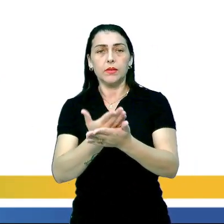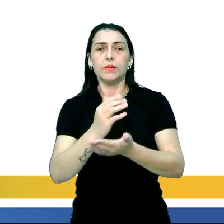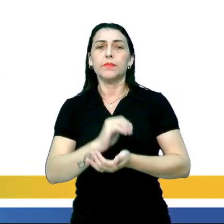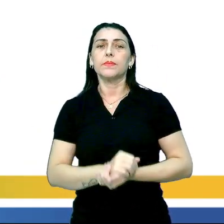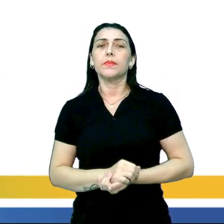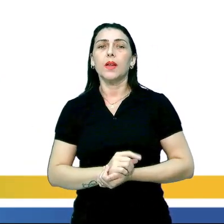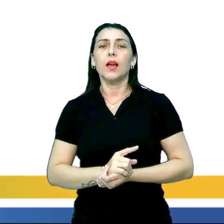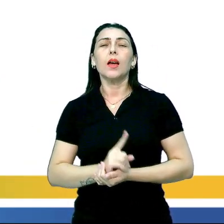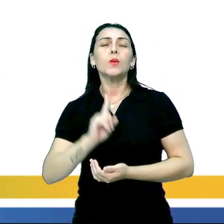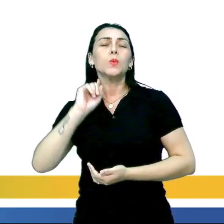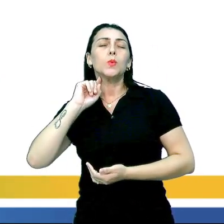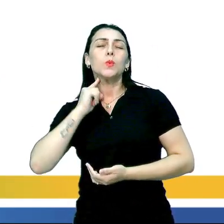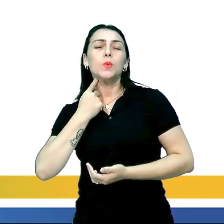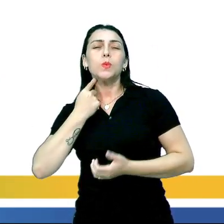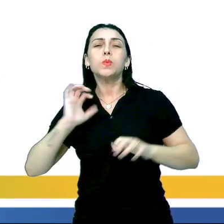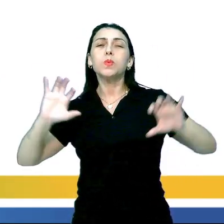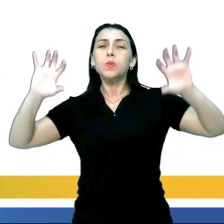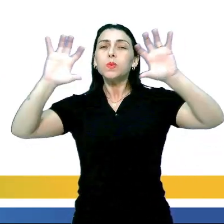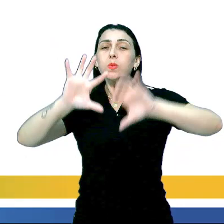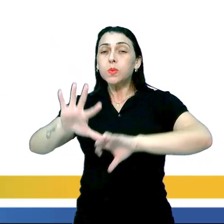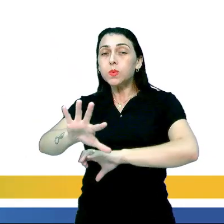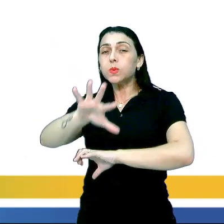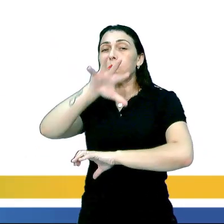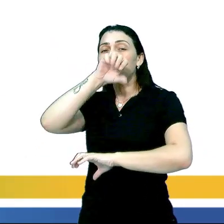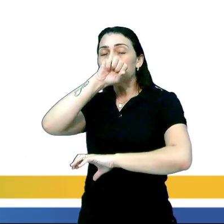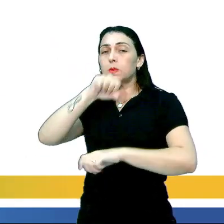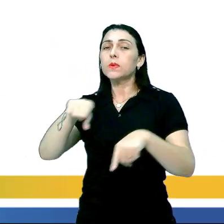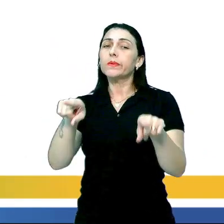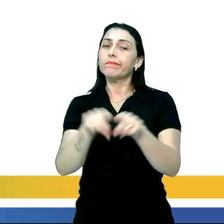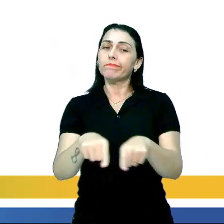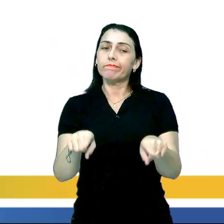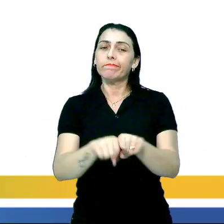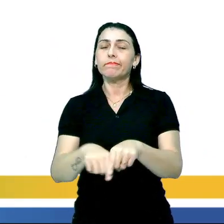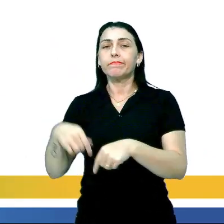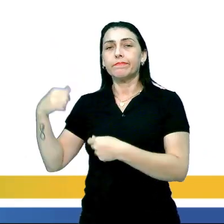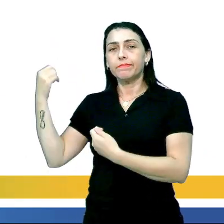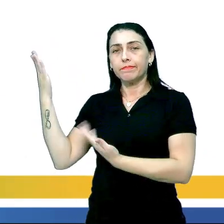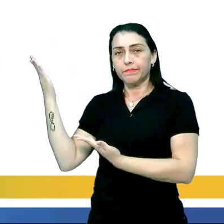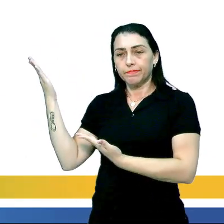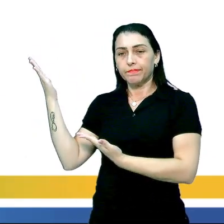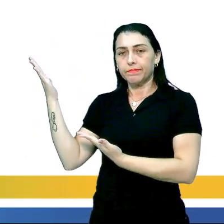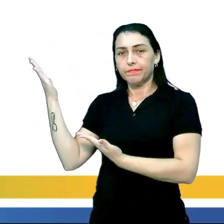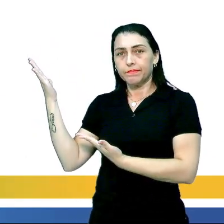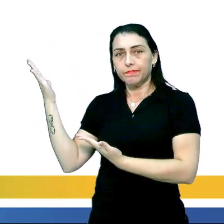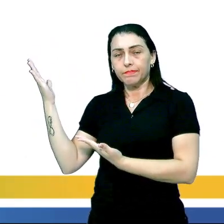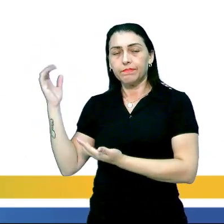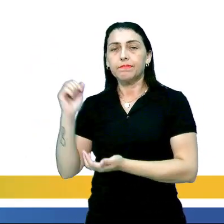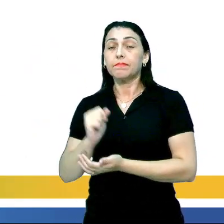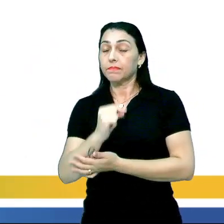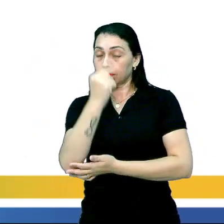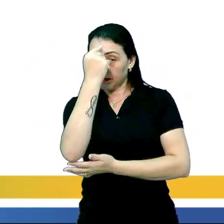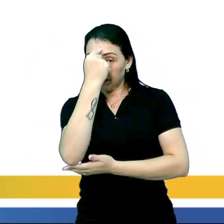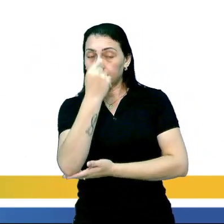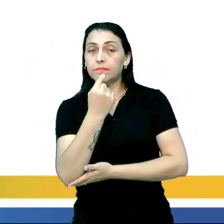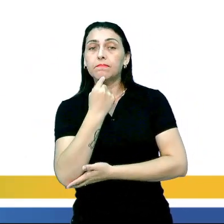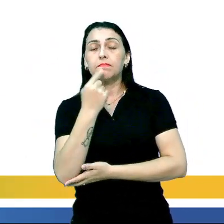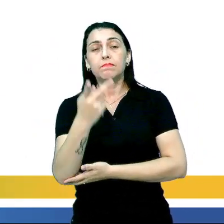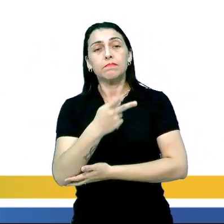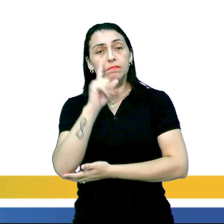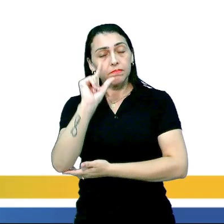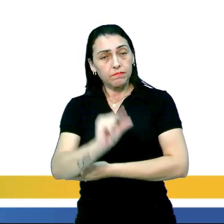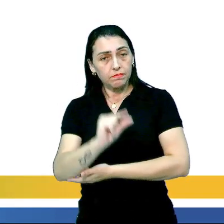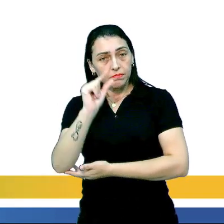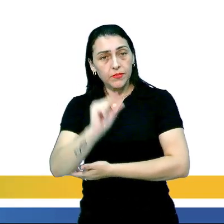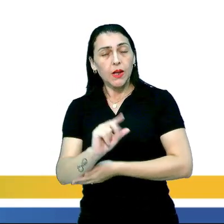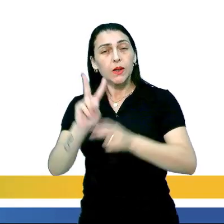aula. Vamos agora falar sobre a poluição do ar. Então, essa imagem fala um pouco